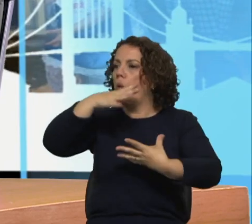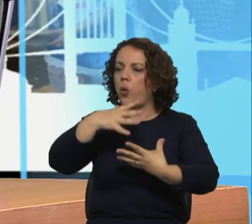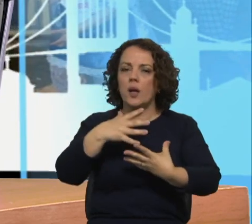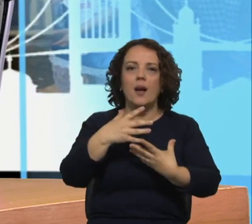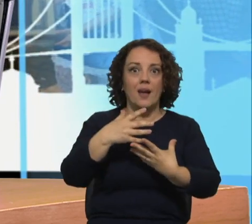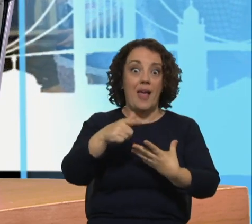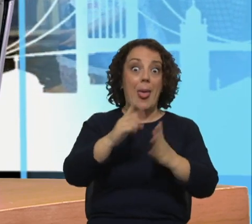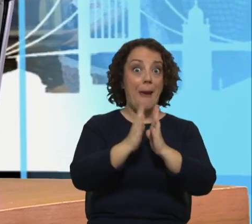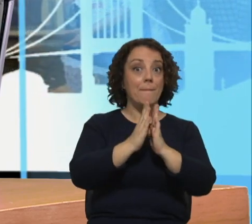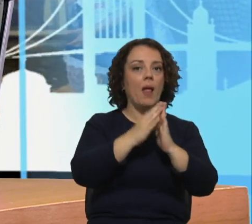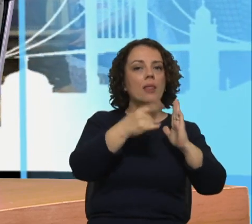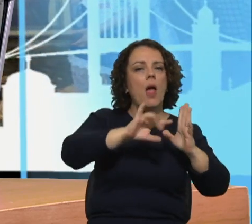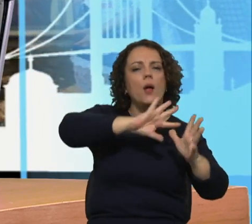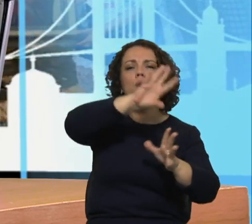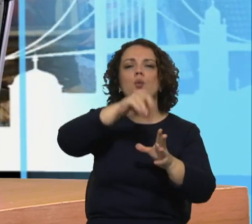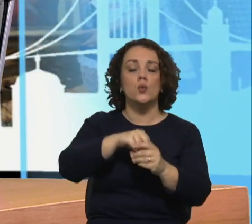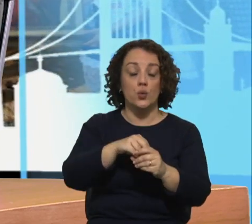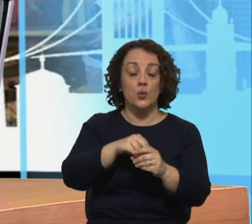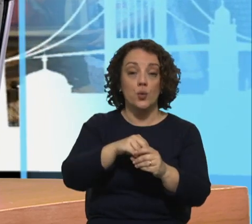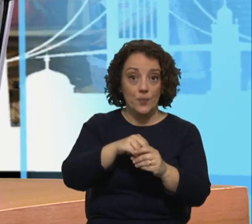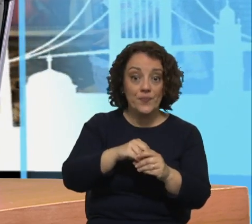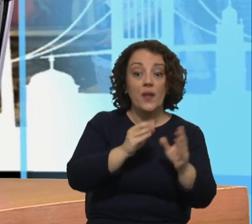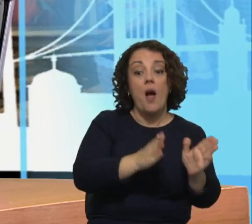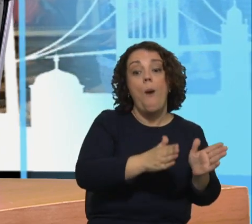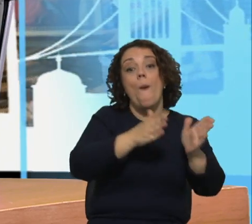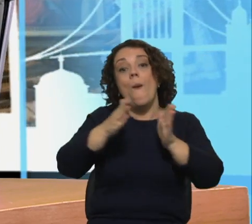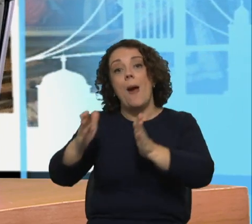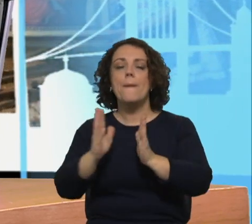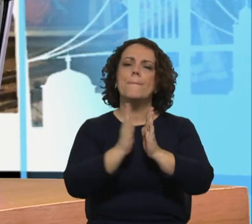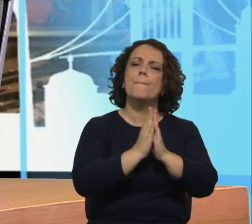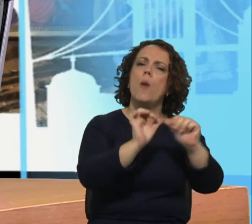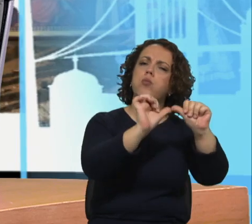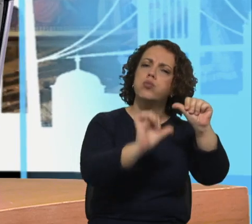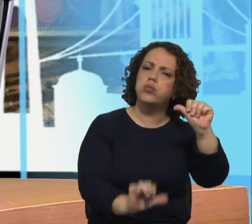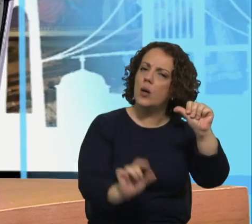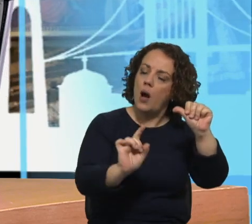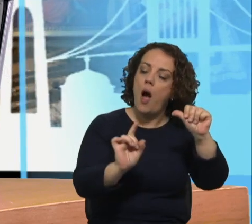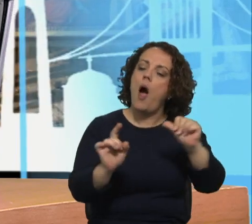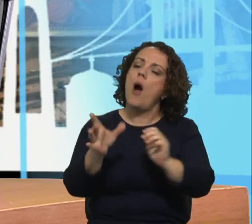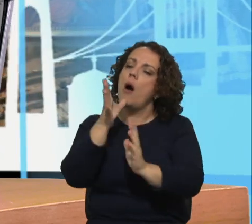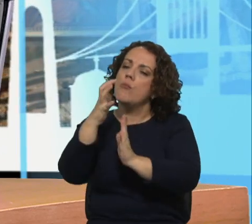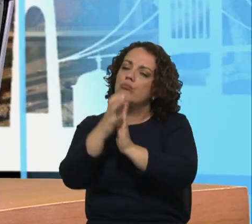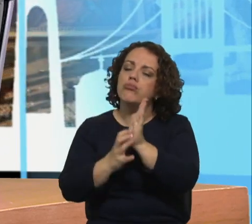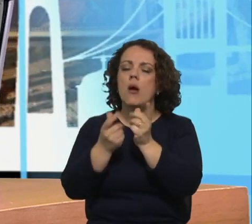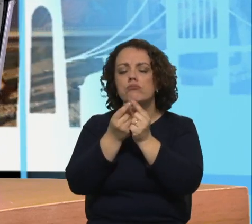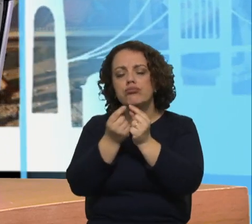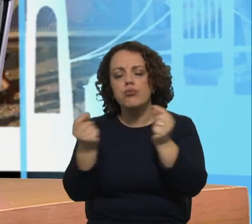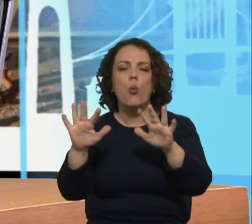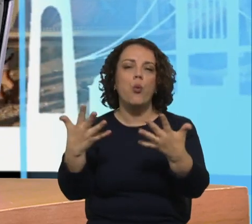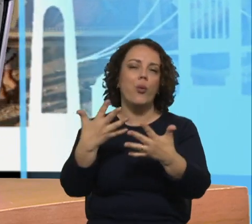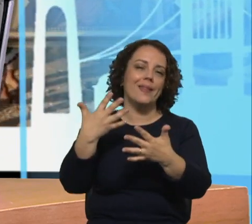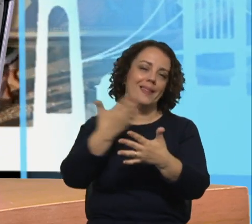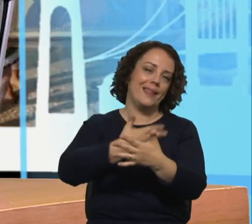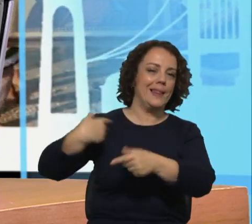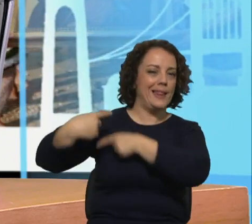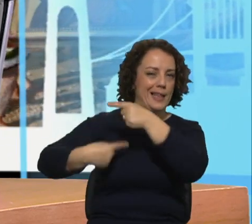isso tudo, e as celebrações paralitúrgicas, que não são propriamente liturgia, mas são devoções ou tradições